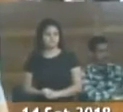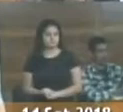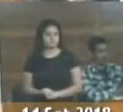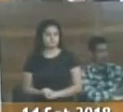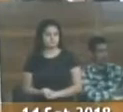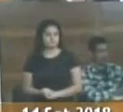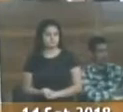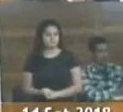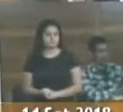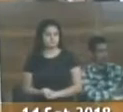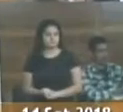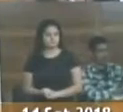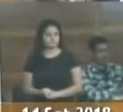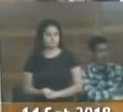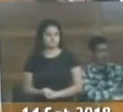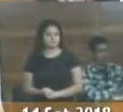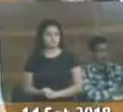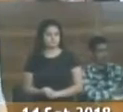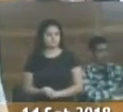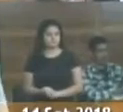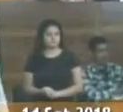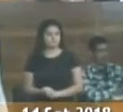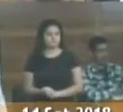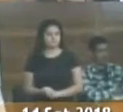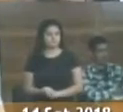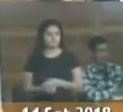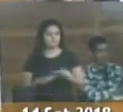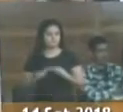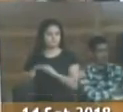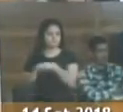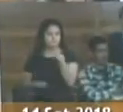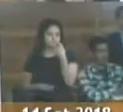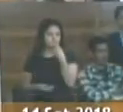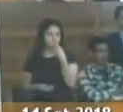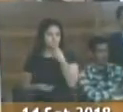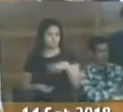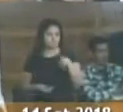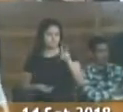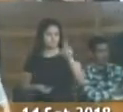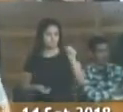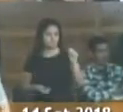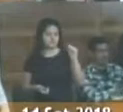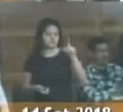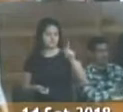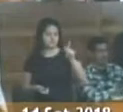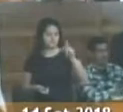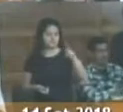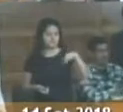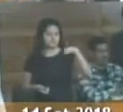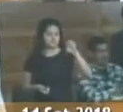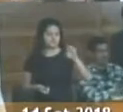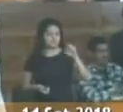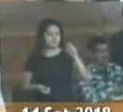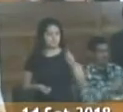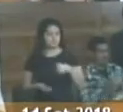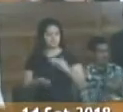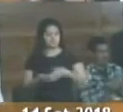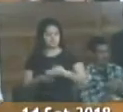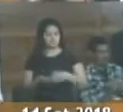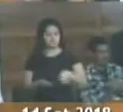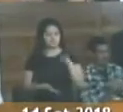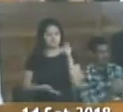barato. Wagner Junqueira agora, secretário de Pesca. Passar a palavra ao senhor Wagner Junqueira, secretário de Pesca.